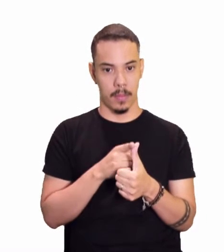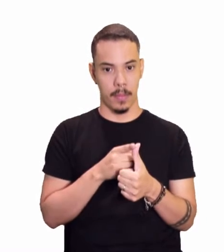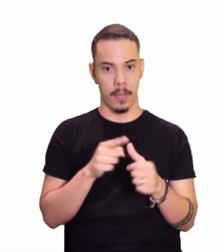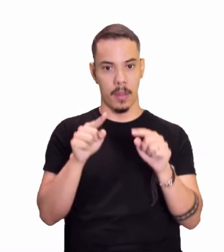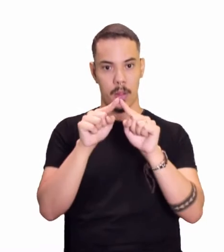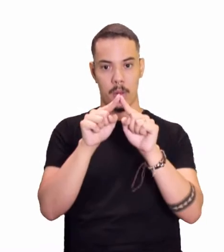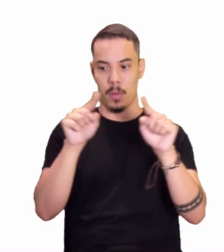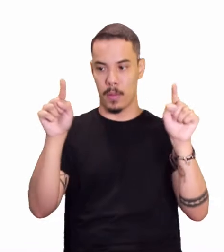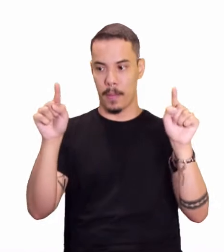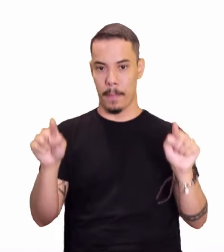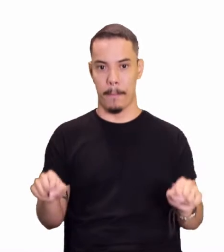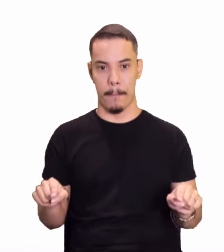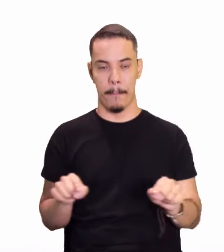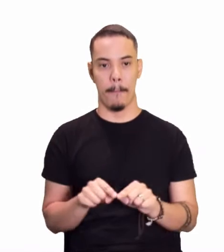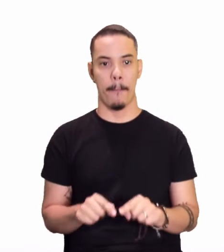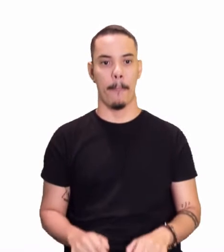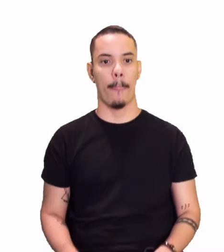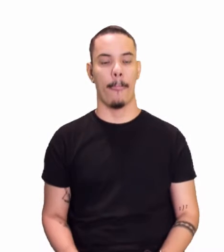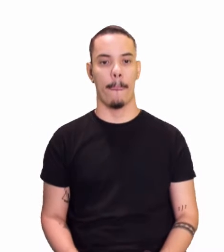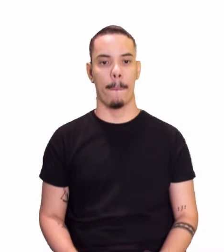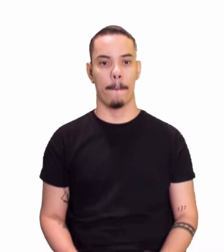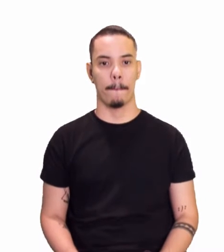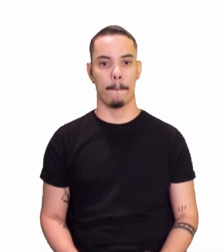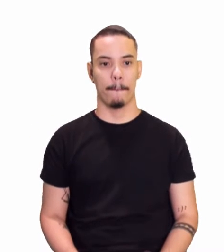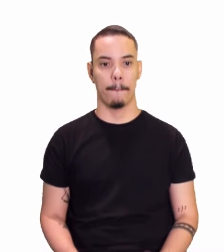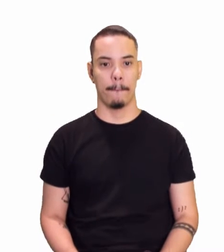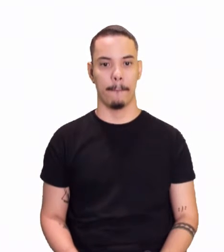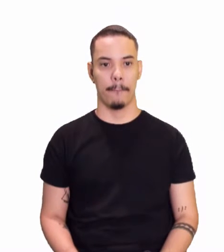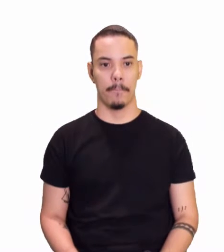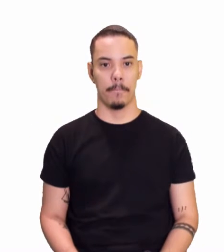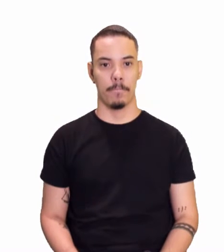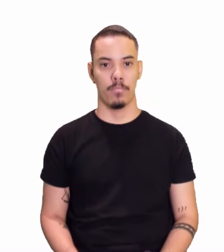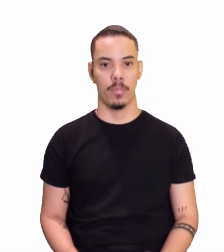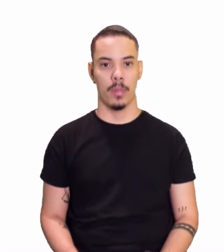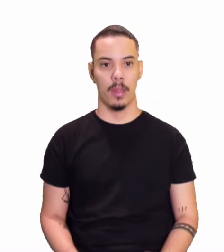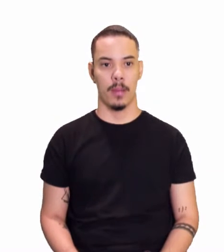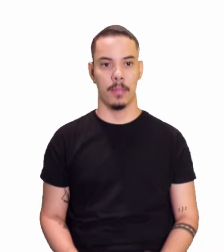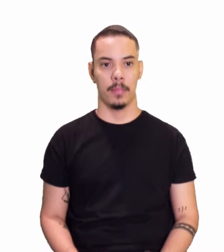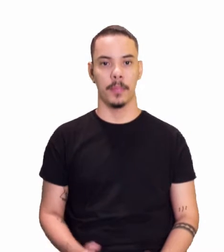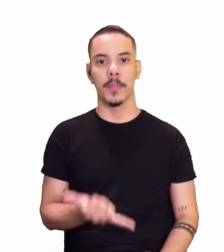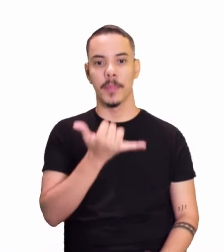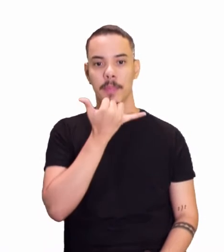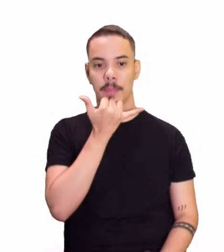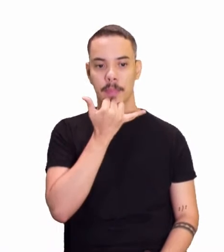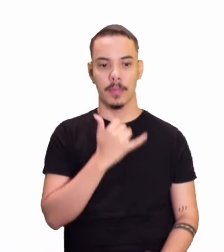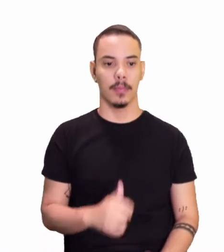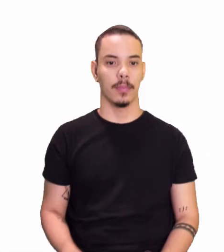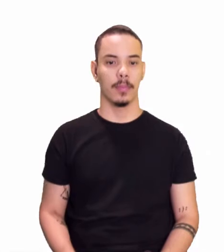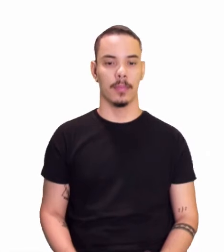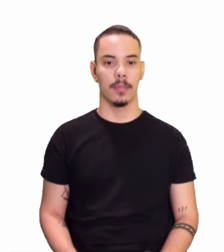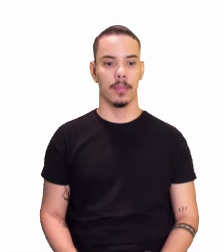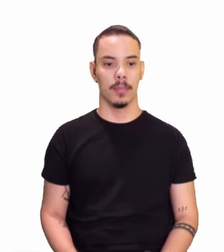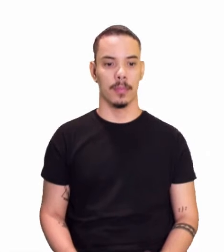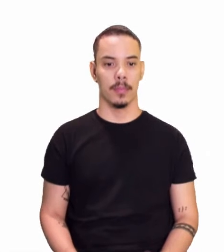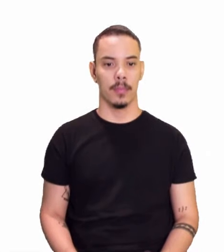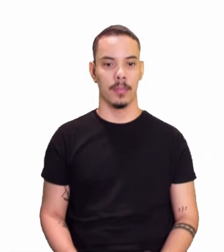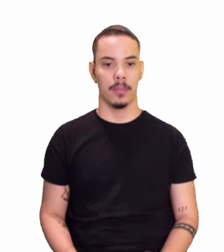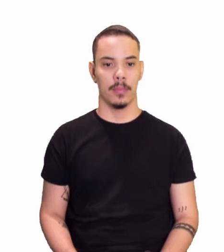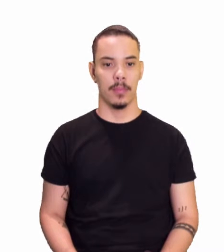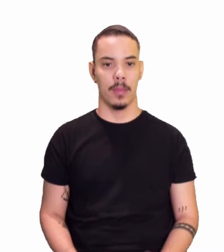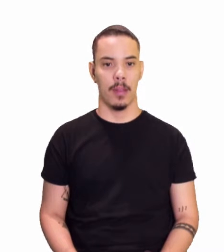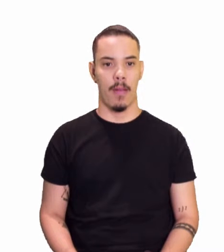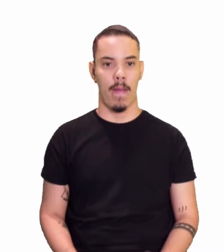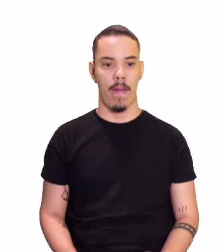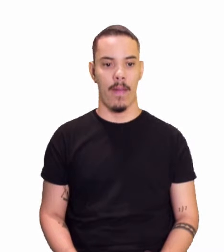Aqui, né? Uhum. Deixa eu demarcar. Vamos lá, um quadrado. Perdona-me. Aqui, vamos embora. Aí, ó.